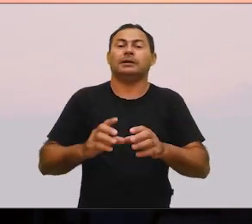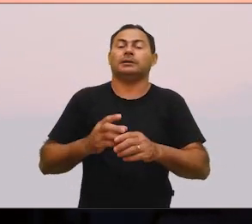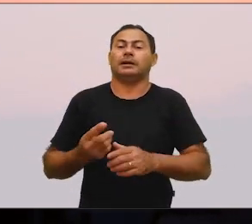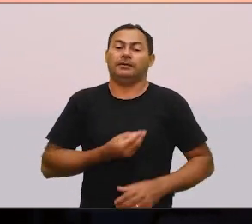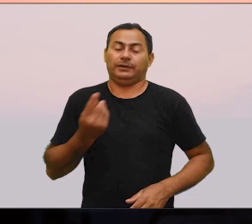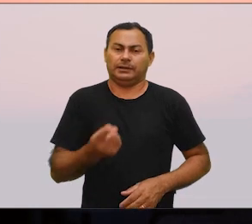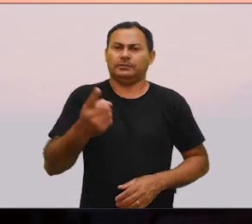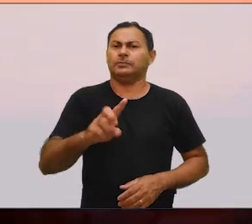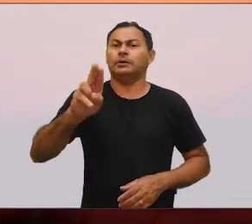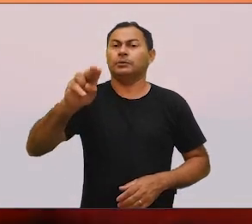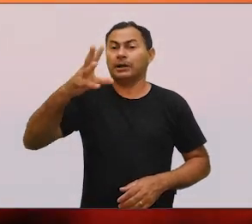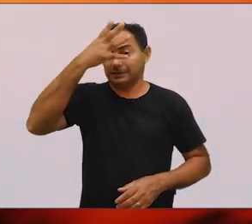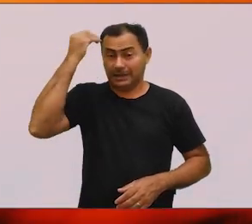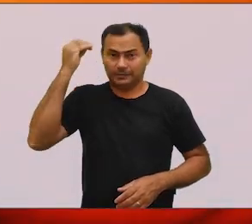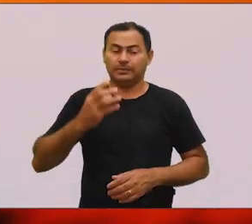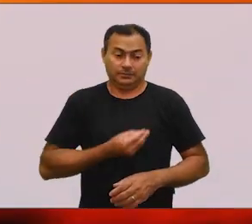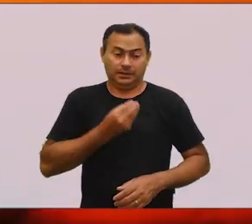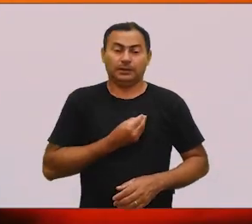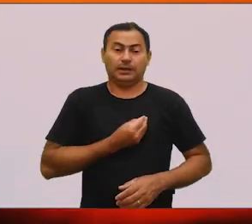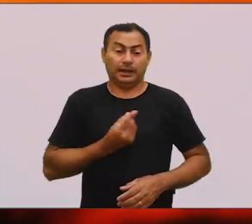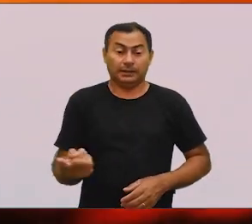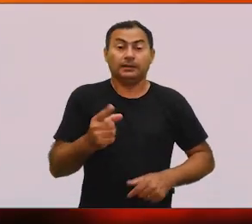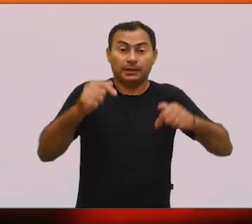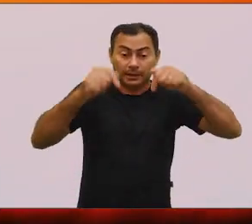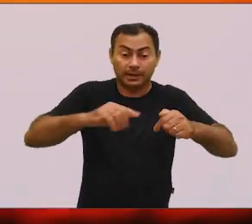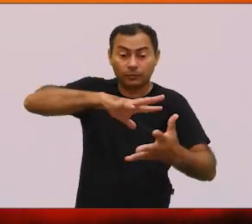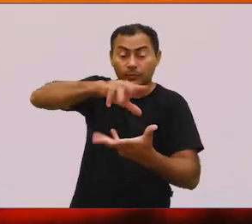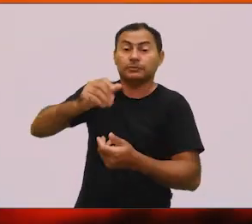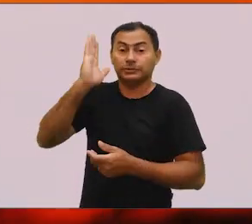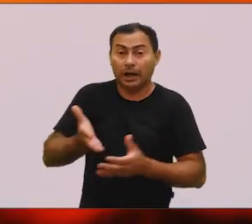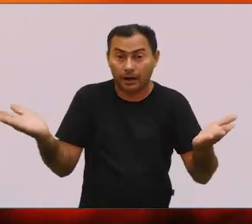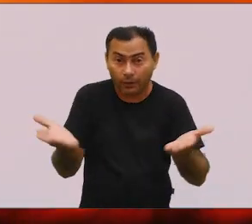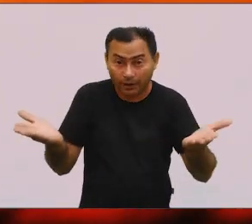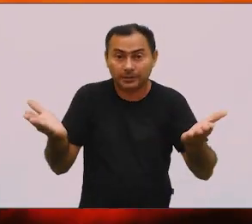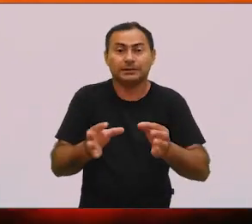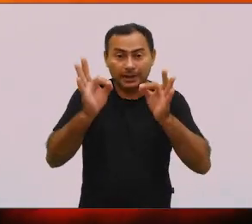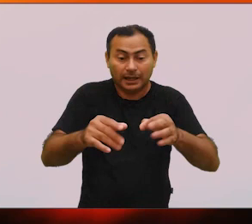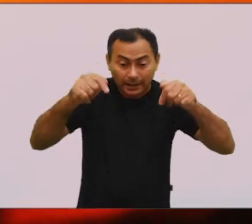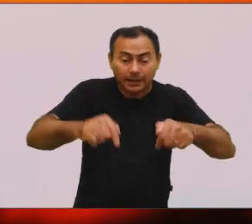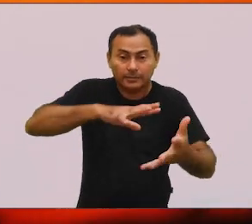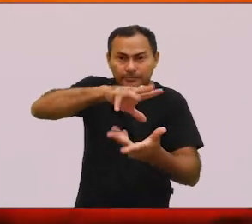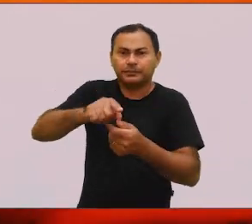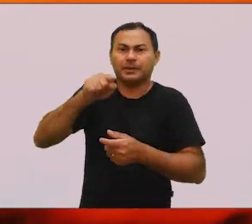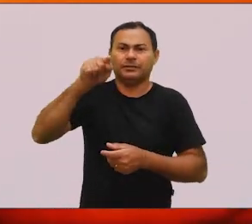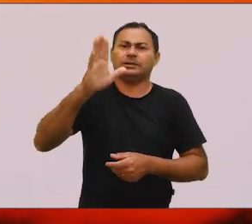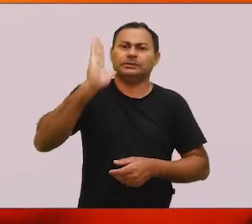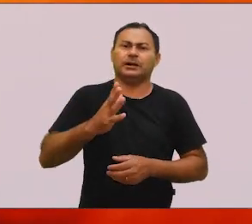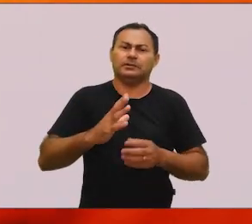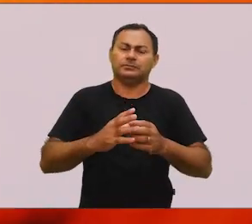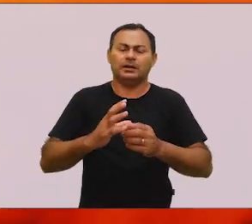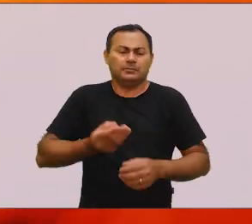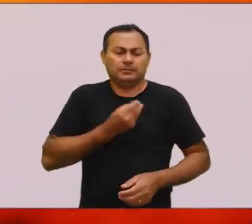na eternidade. Não esqueça que estamos vivendo a nossa vida eterna aqui mesmo, já, agora, isso, aqui mesmo. Você já